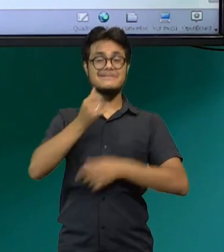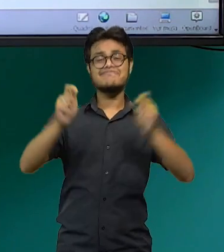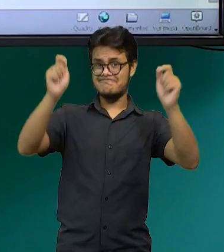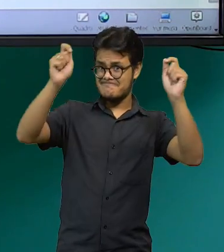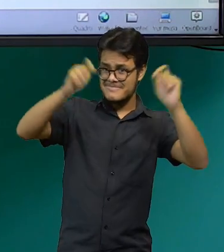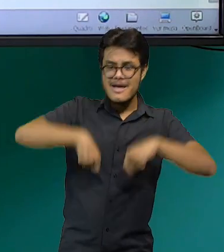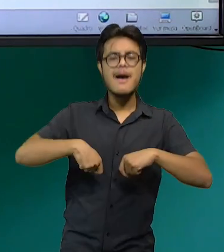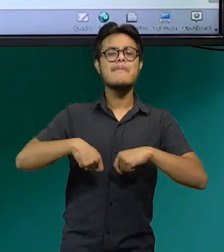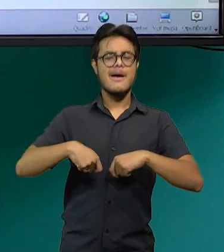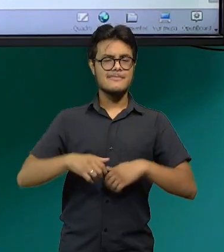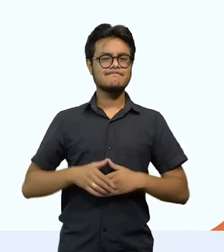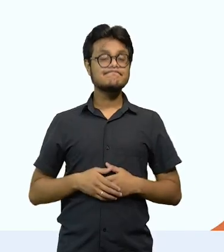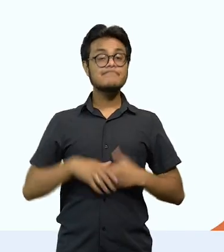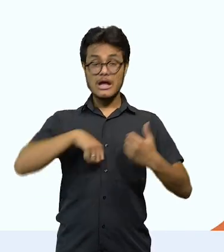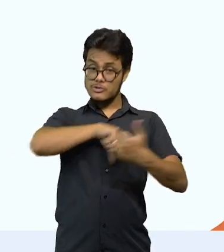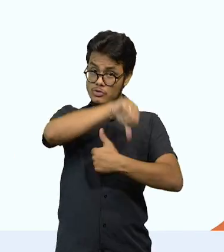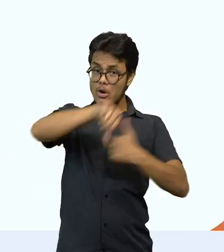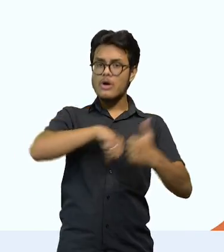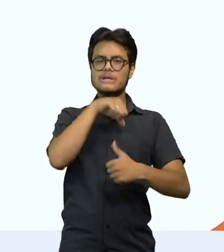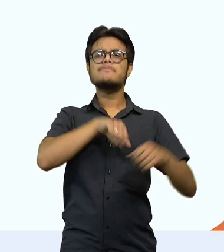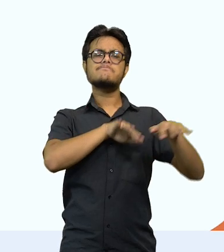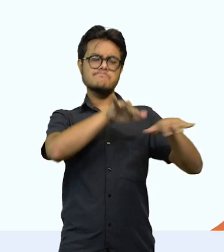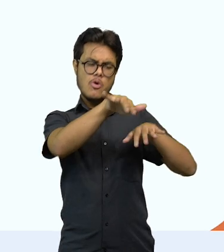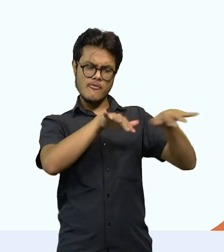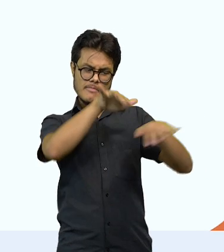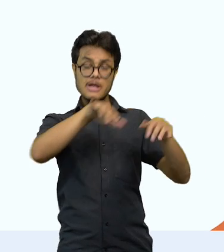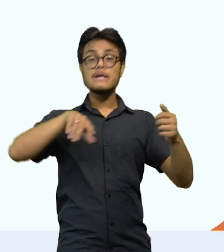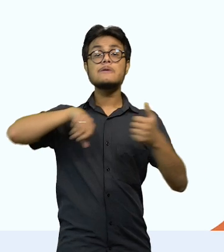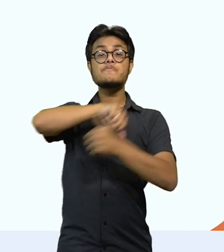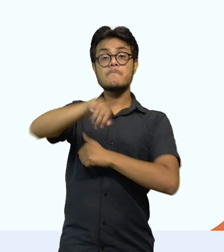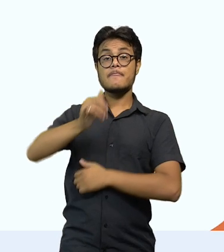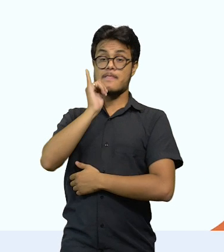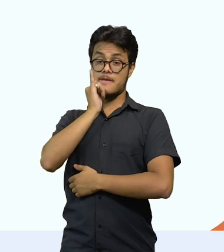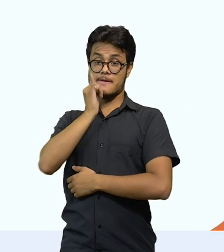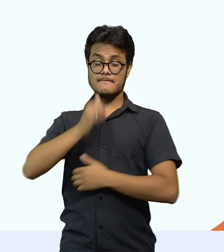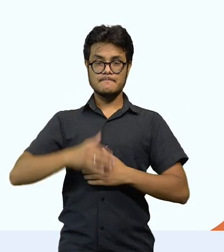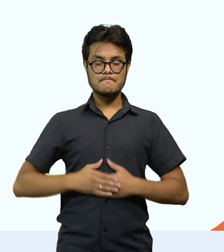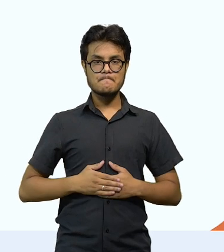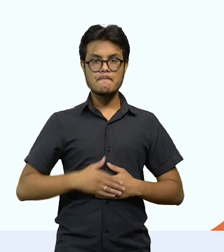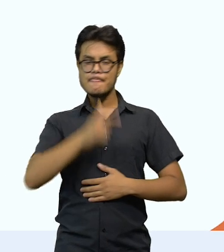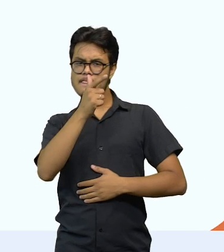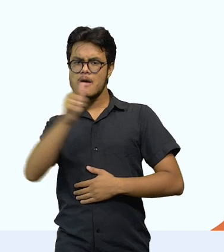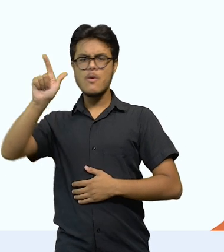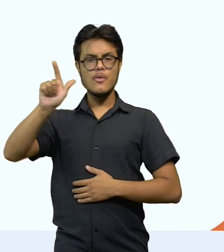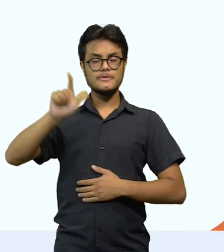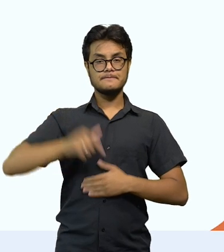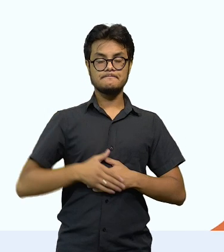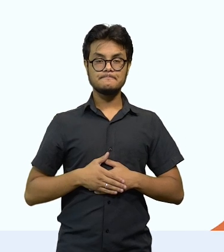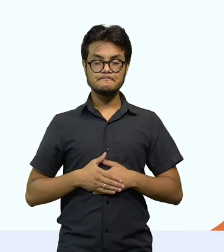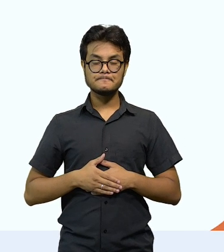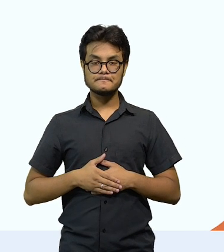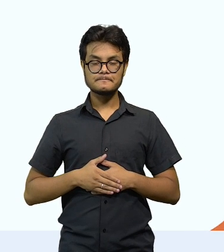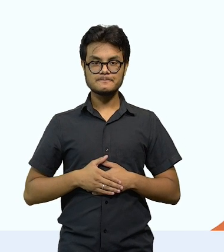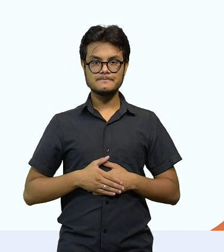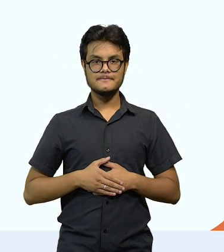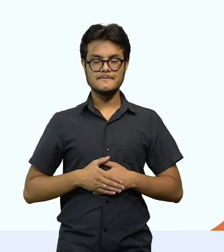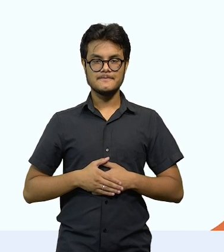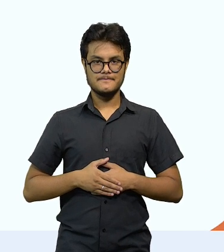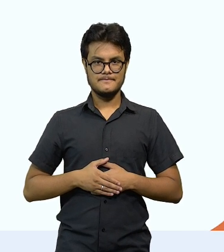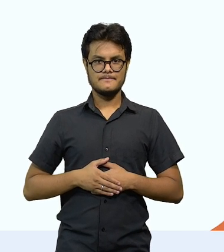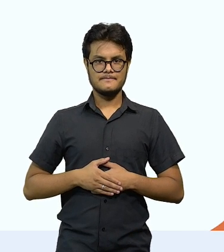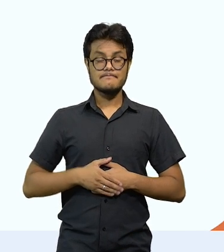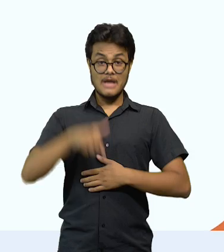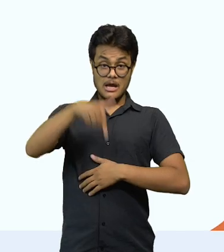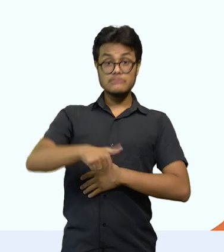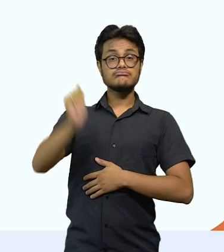consegue transformar energia mecânica em energia elétrica. Outros tipos de geradores também que a gente tem no Brasil,